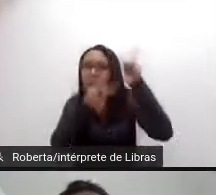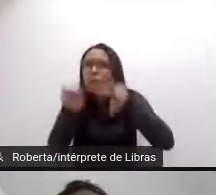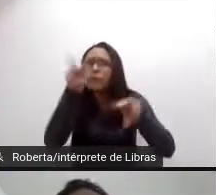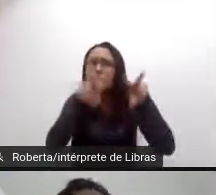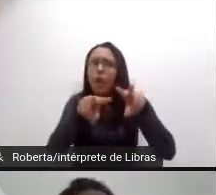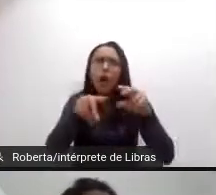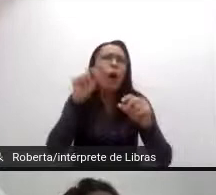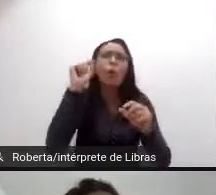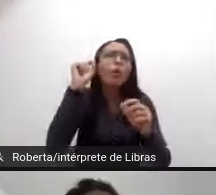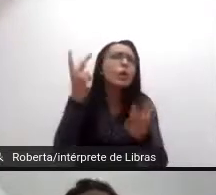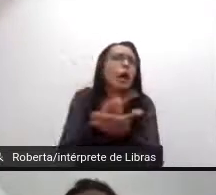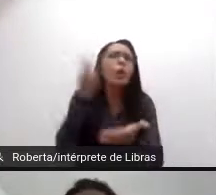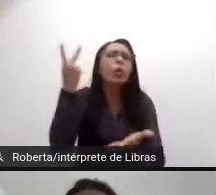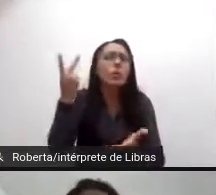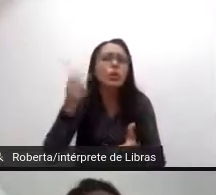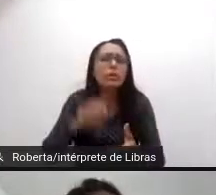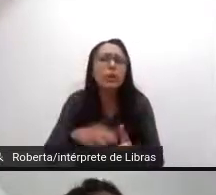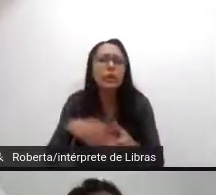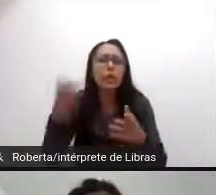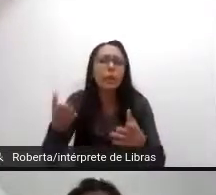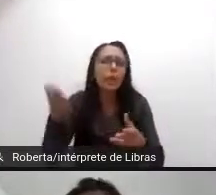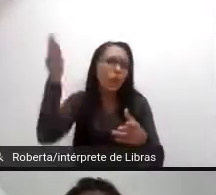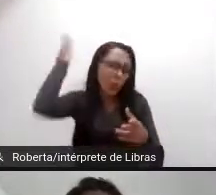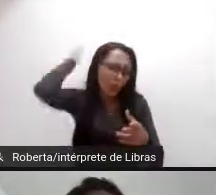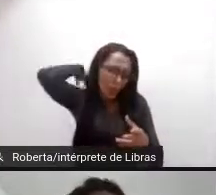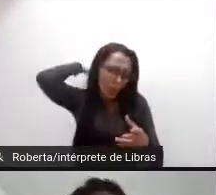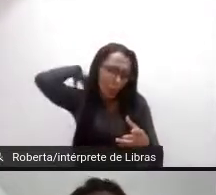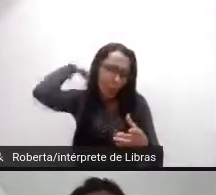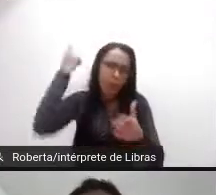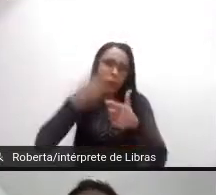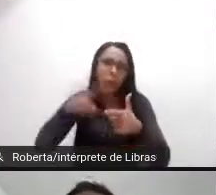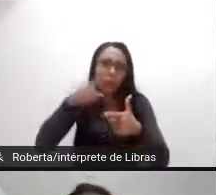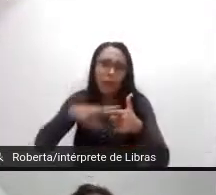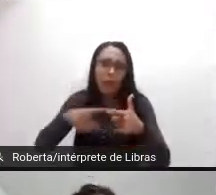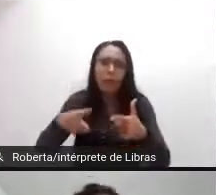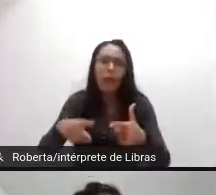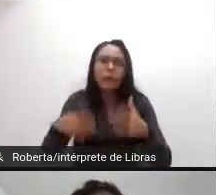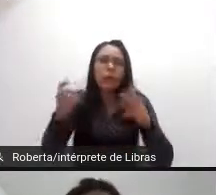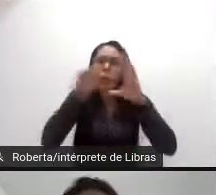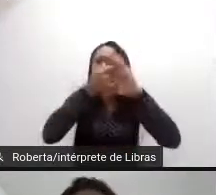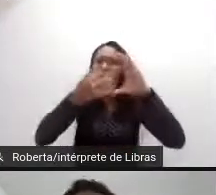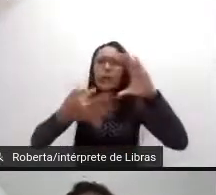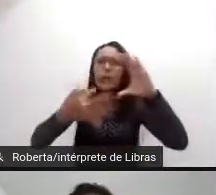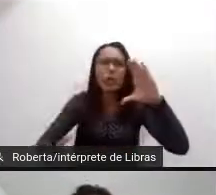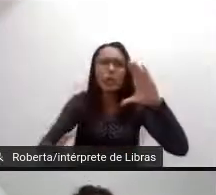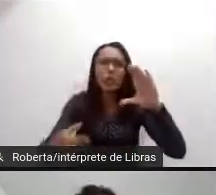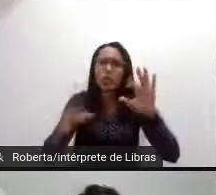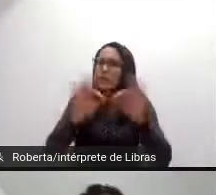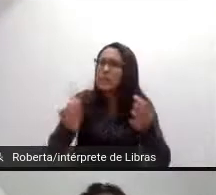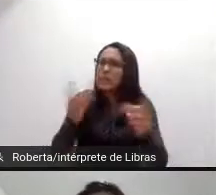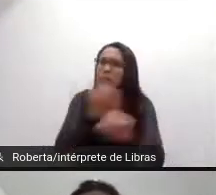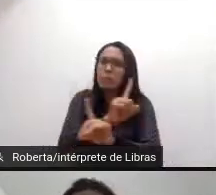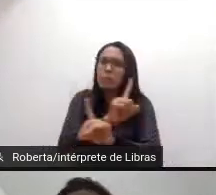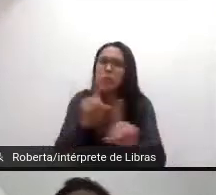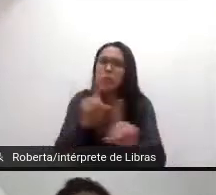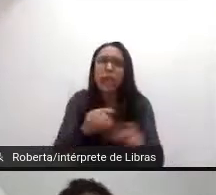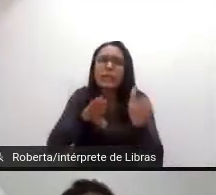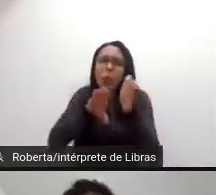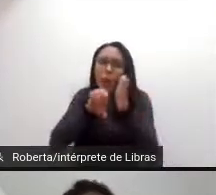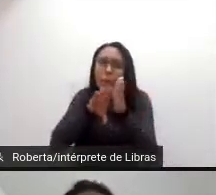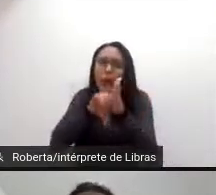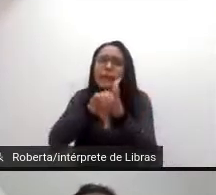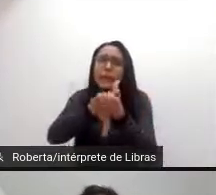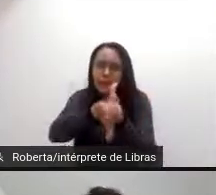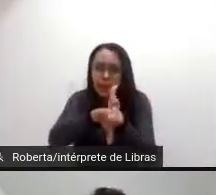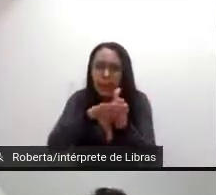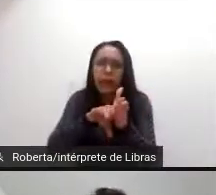porque essa pneumonia ela não tem uma característica comum, então, provavelmente, as bactérias que geralmente causam essa